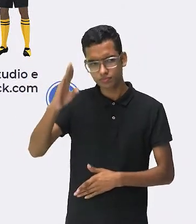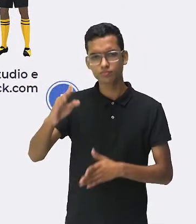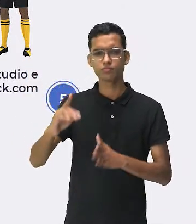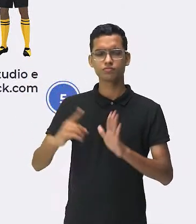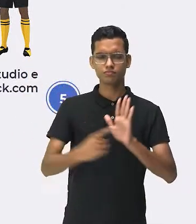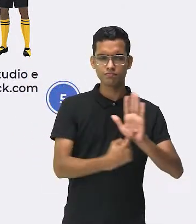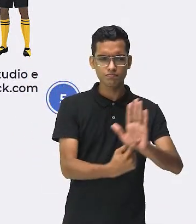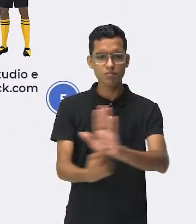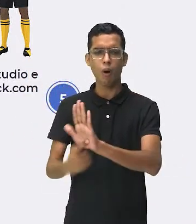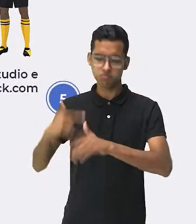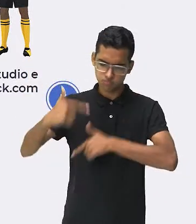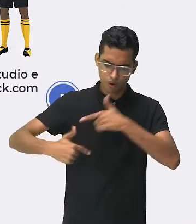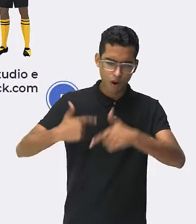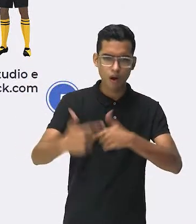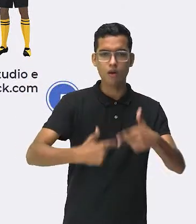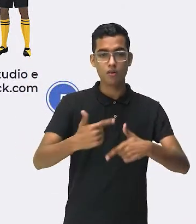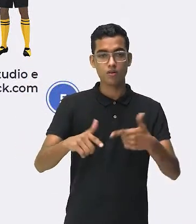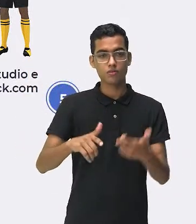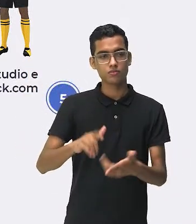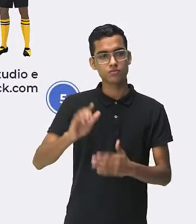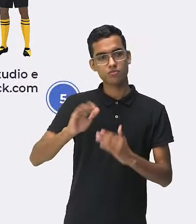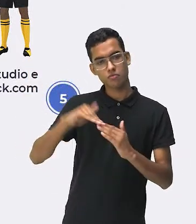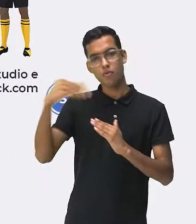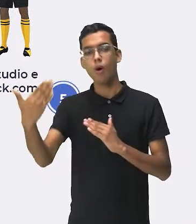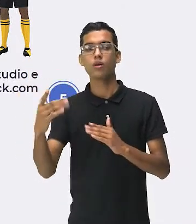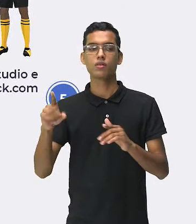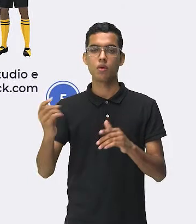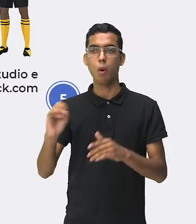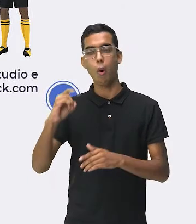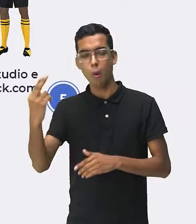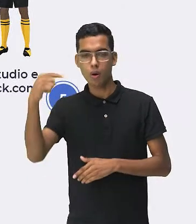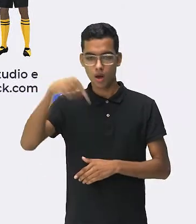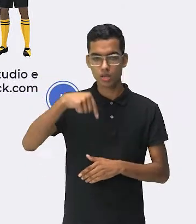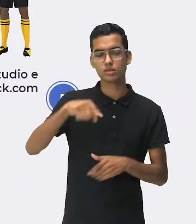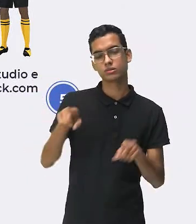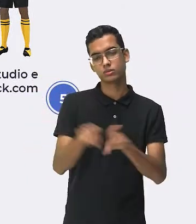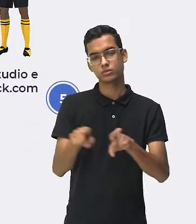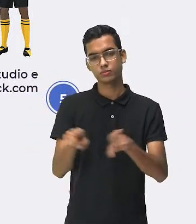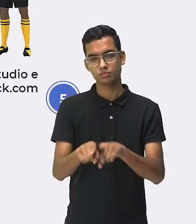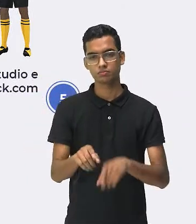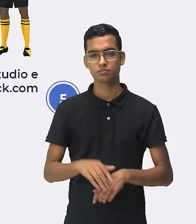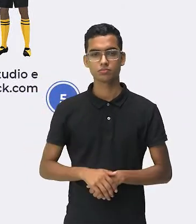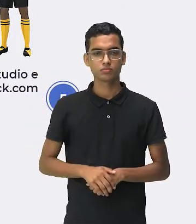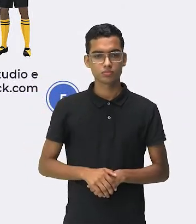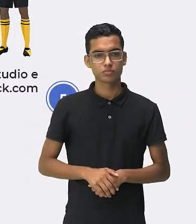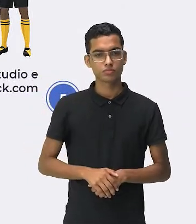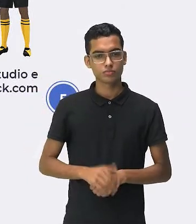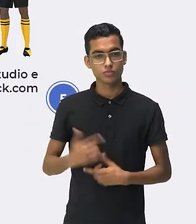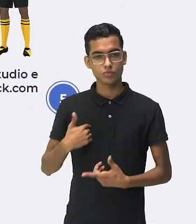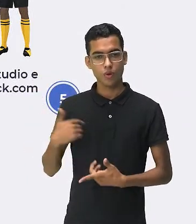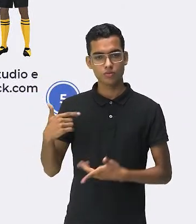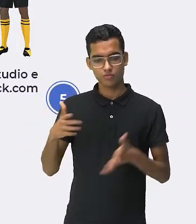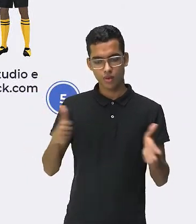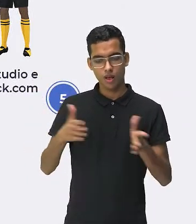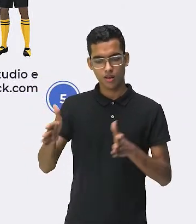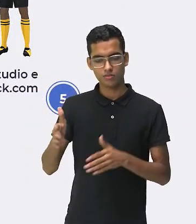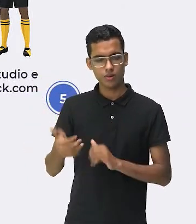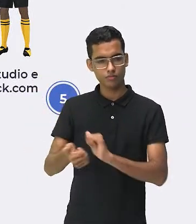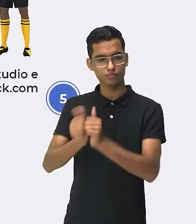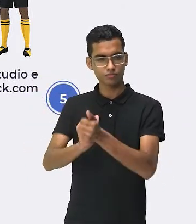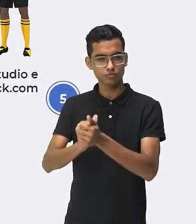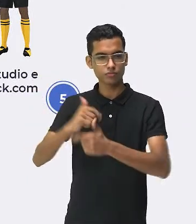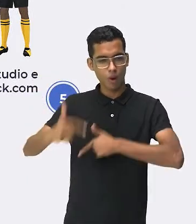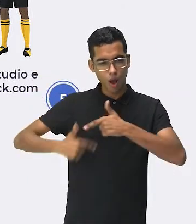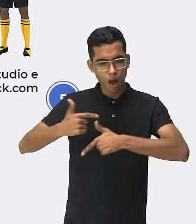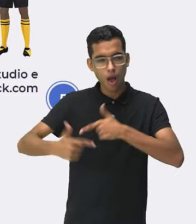quanto brasileiro. Que após o término da carreira desses atletas, eles não obtêm o mesmo sucesso no campo